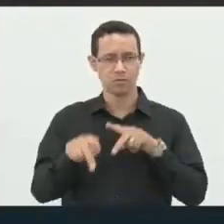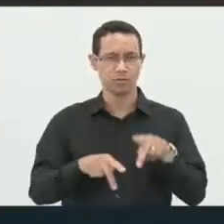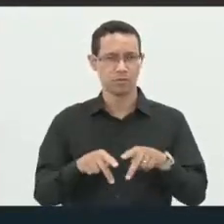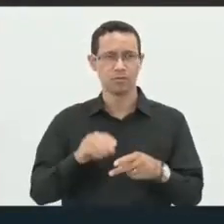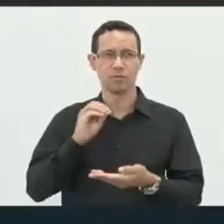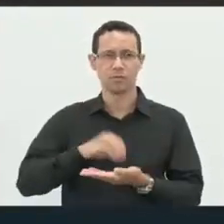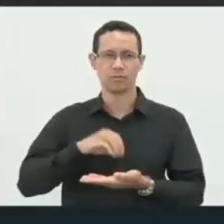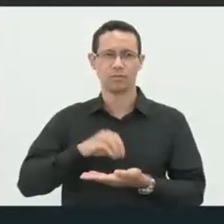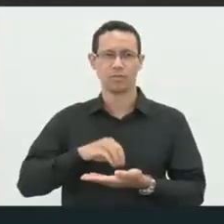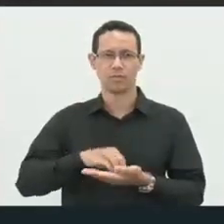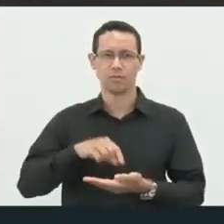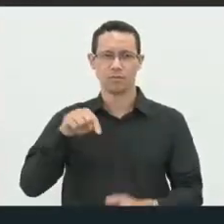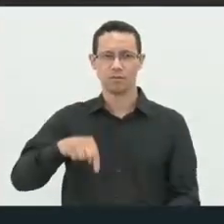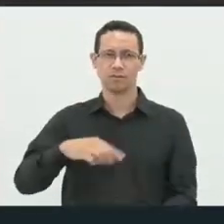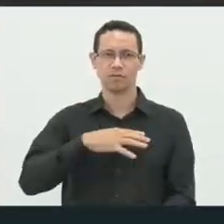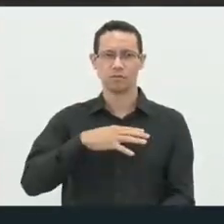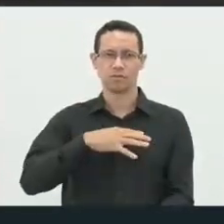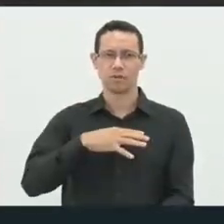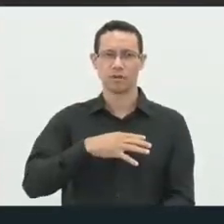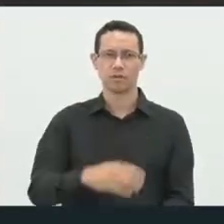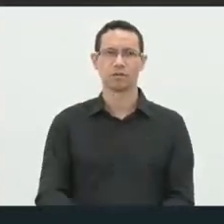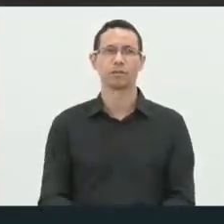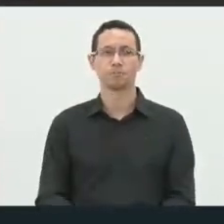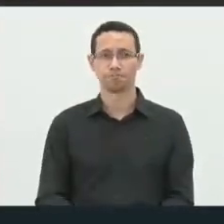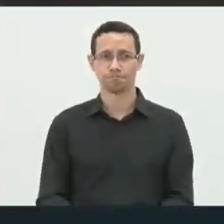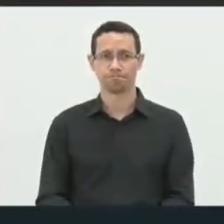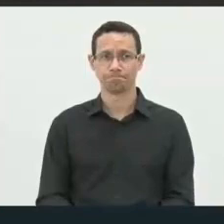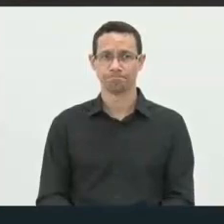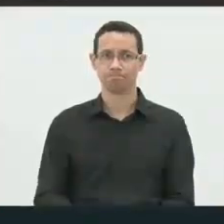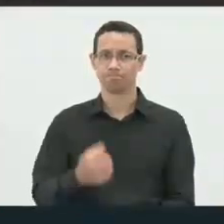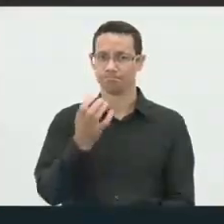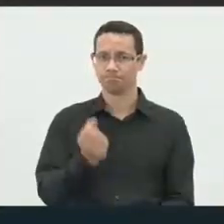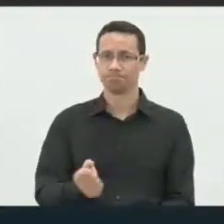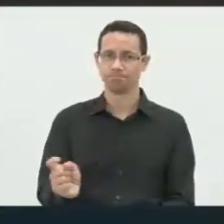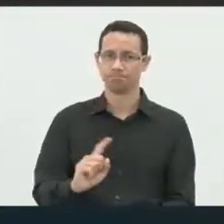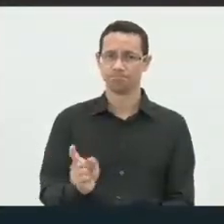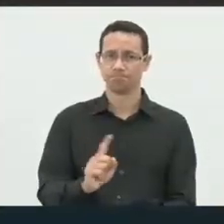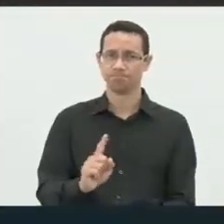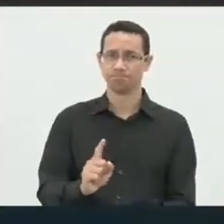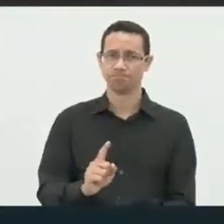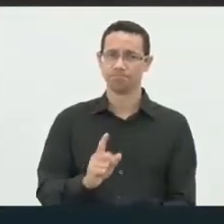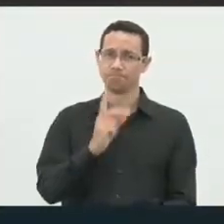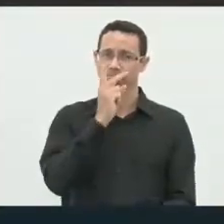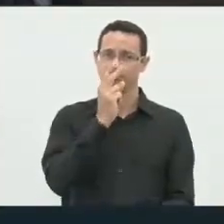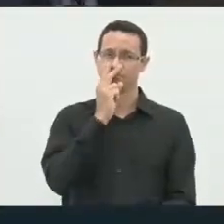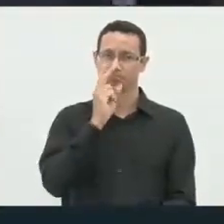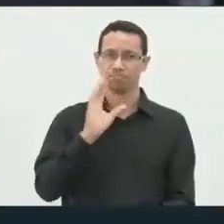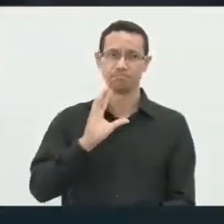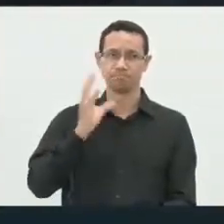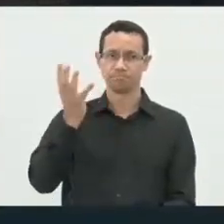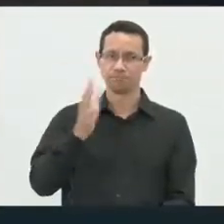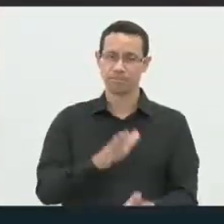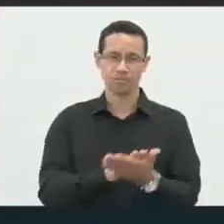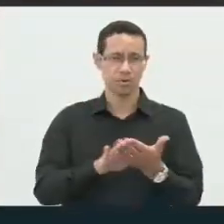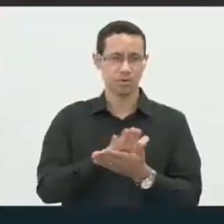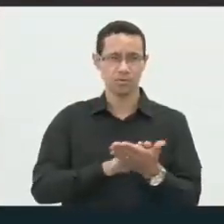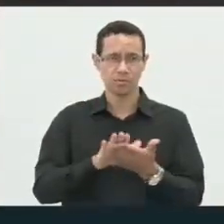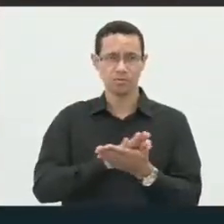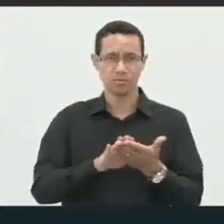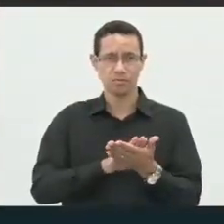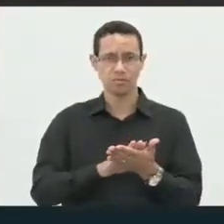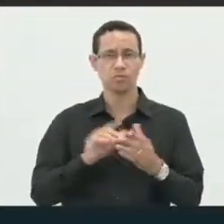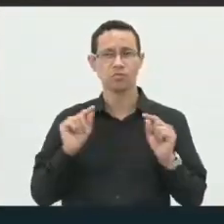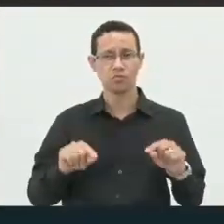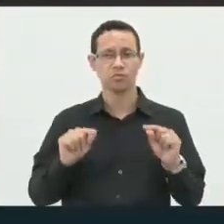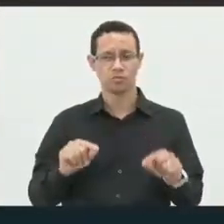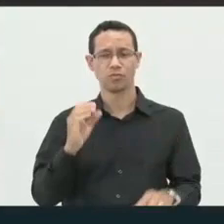tá faltando na nossa cidade Agora não dá para a gente fingir que não tá acontecendo nada com relação das doenças